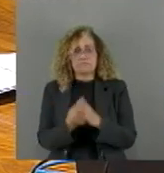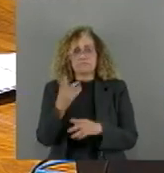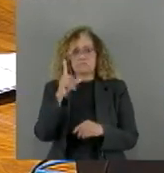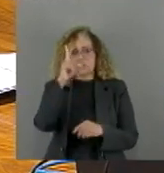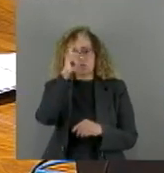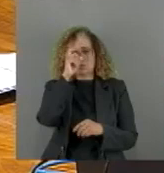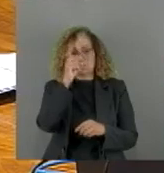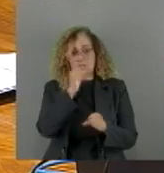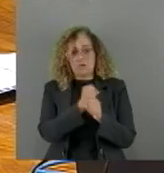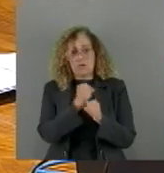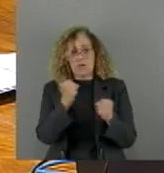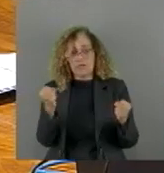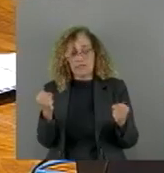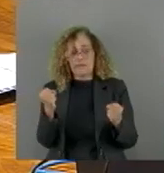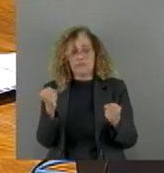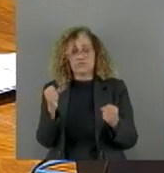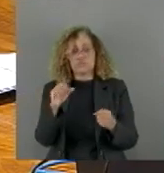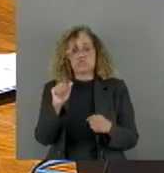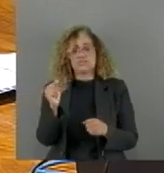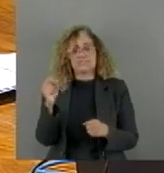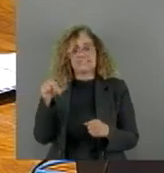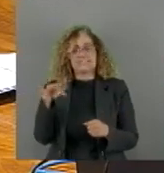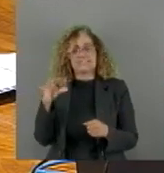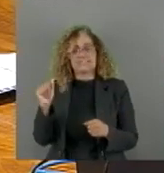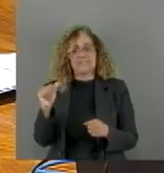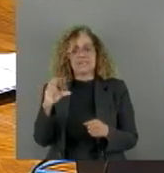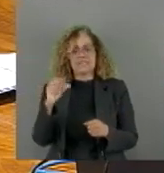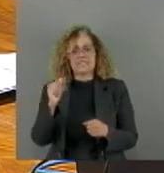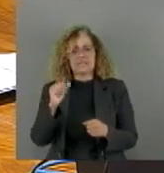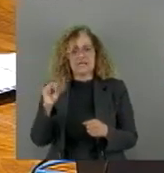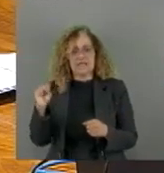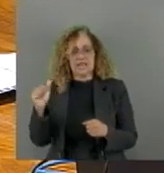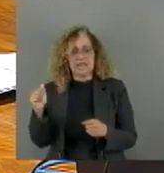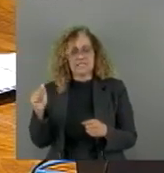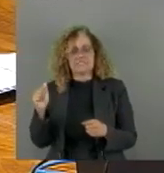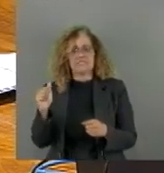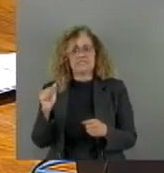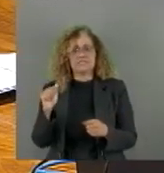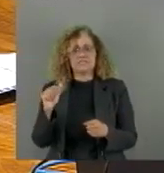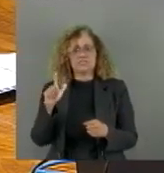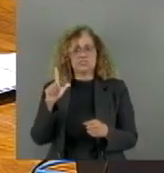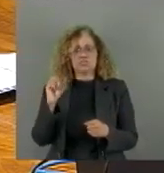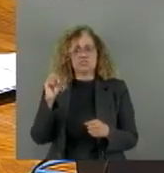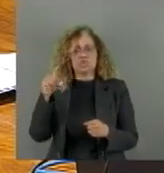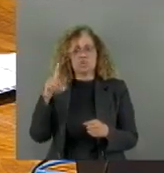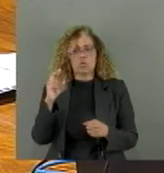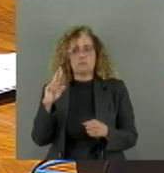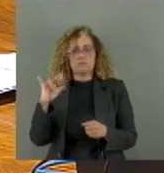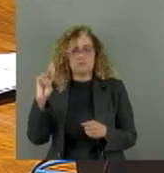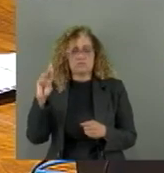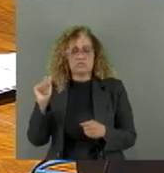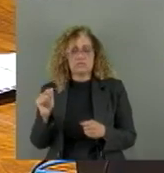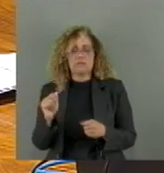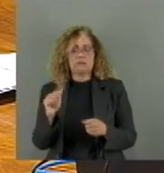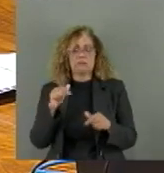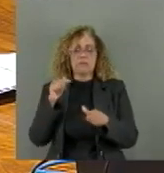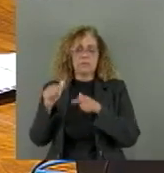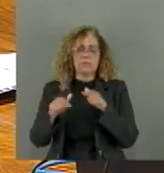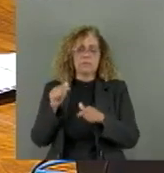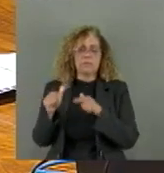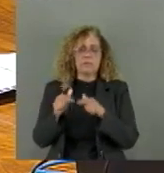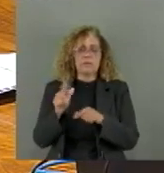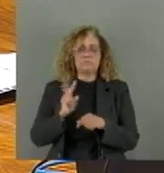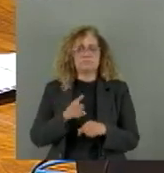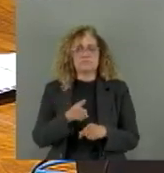município, a Santa Casa de Londrina, que há 78 anos, ininterruptamente, presta serviço de